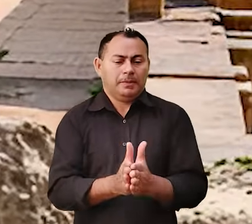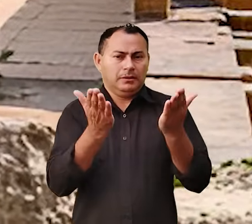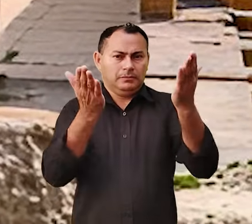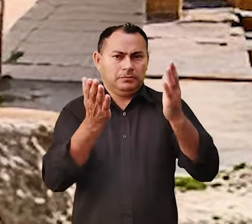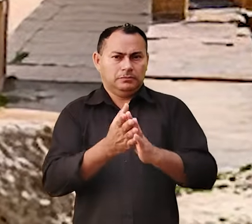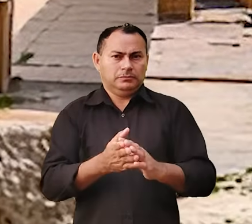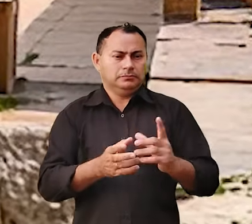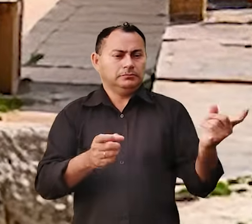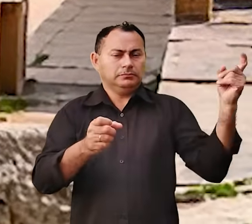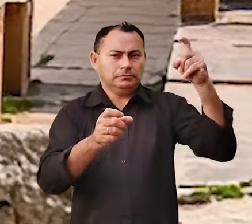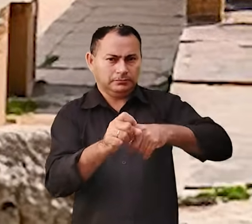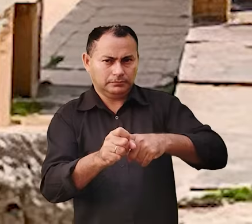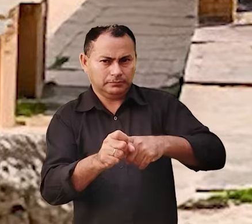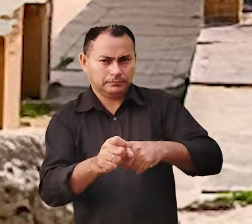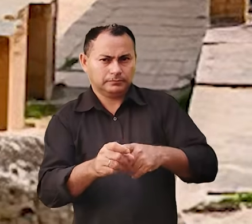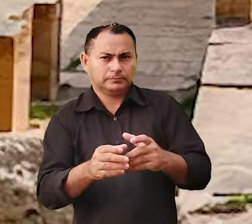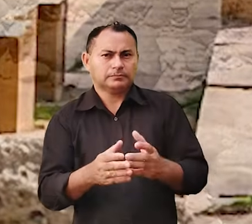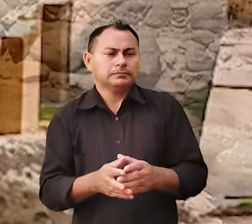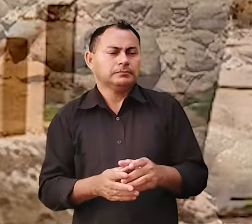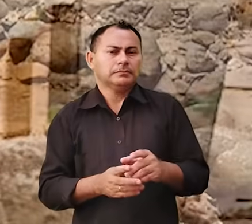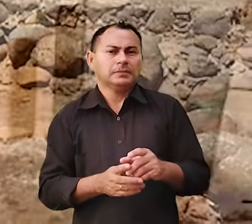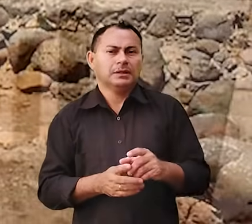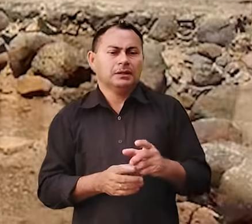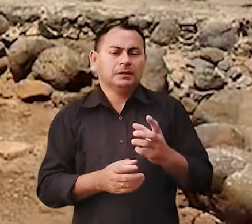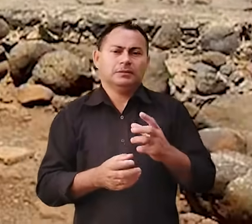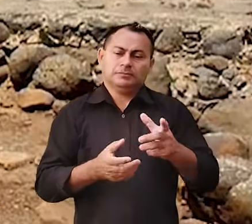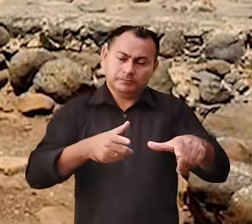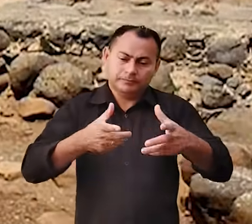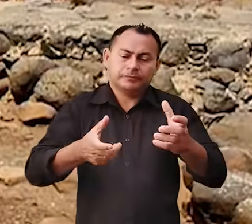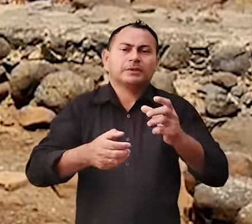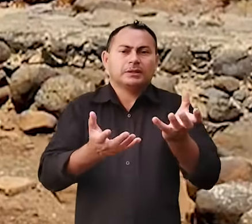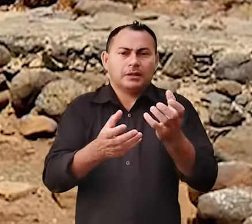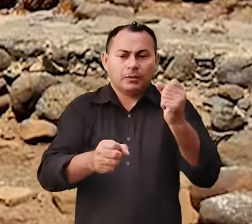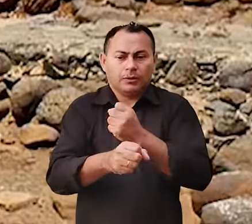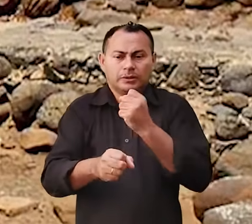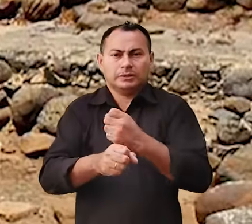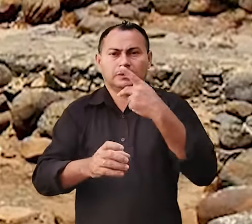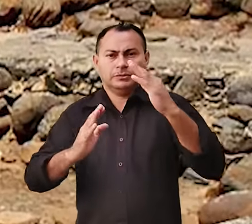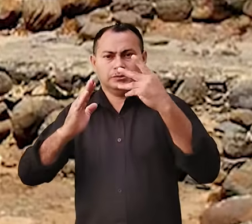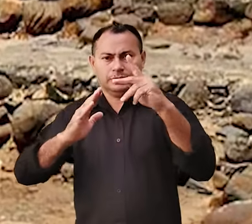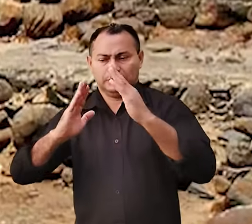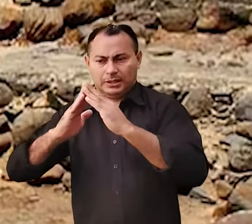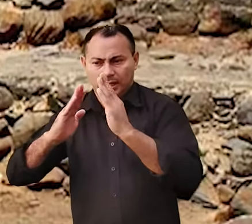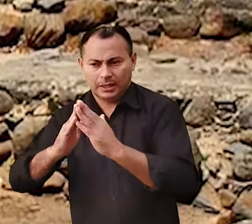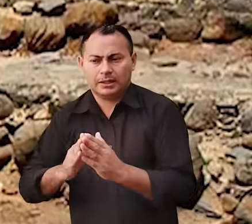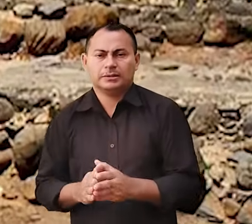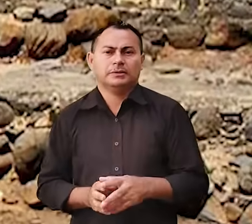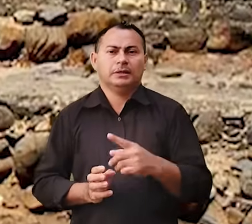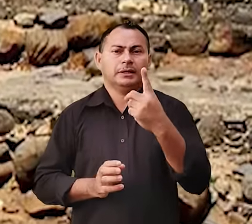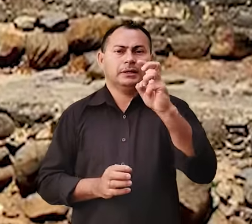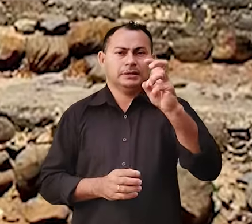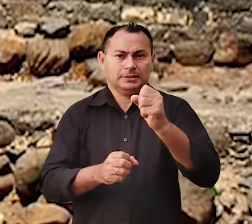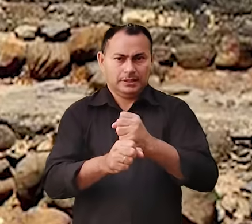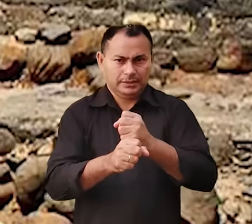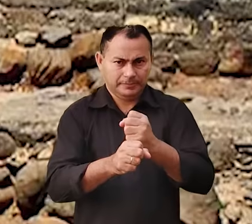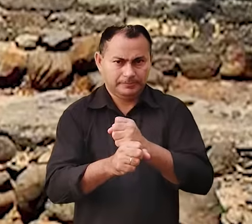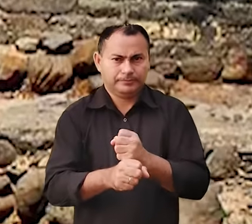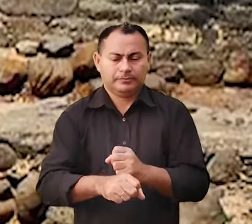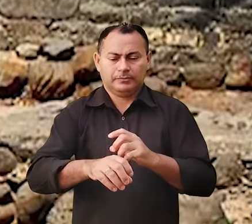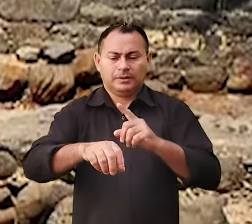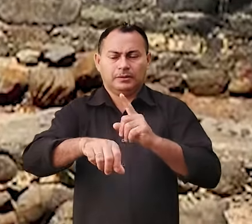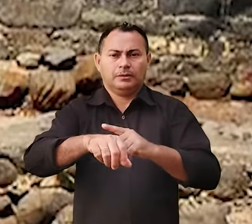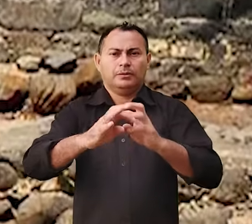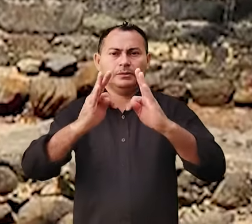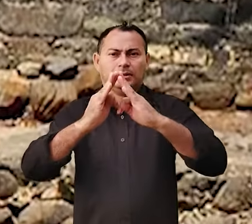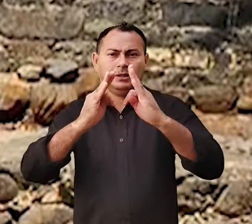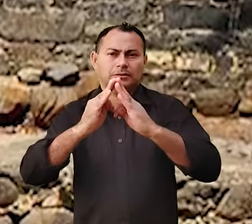do milagre do seu retorno. Eles se ocuparam em construir suas casas e, por 15 anos,